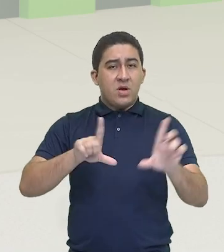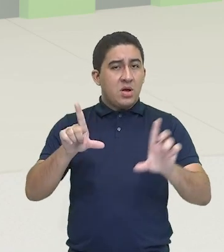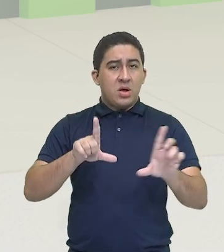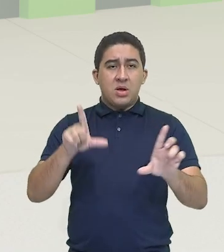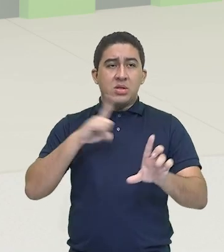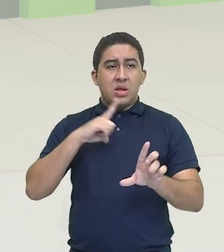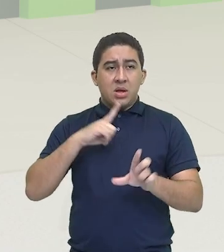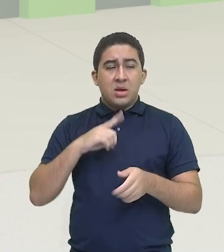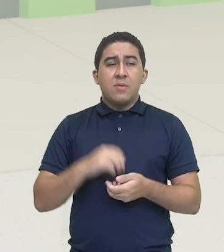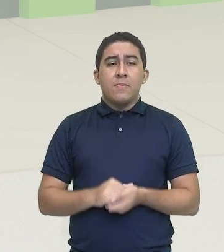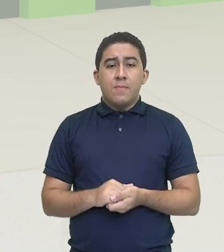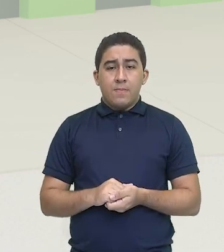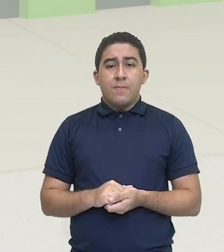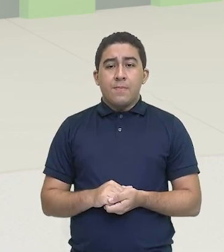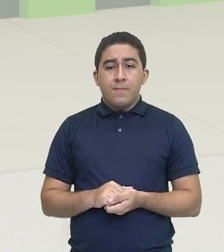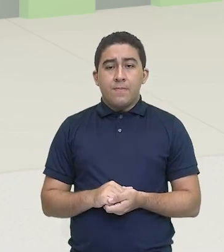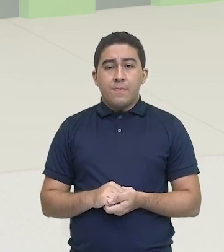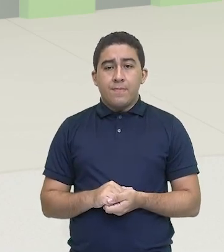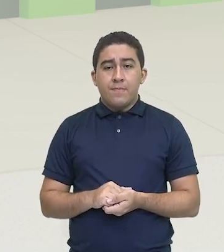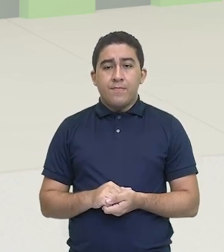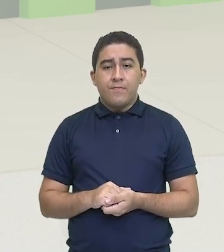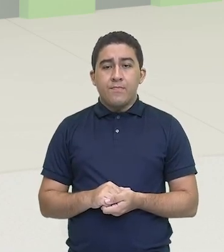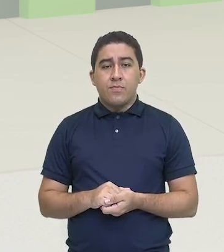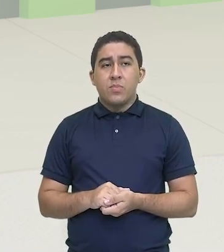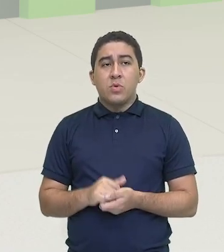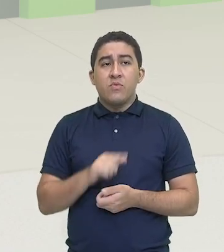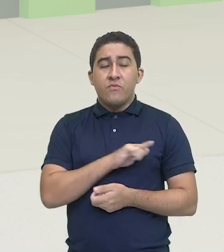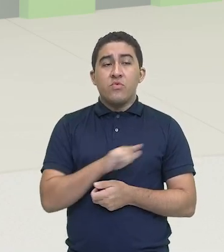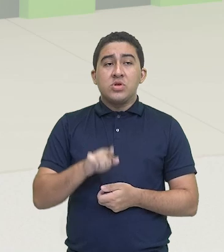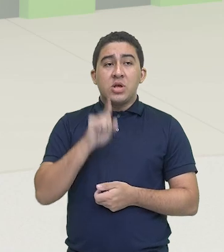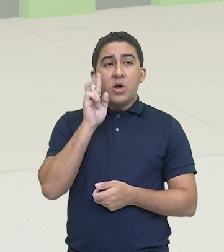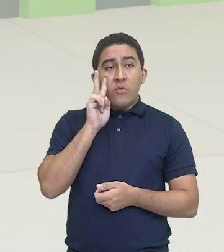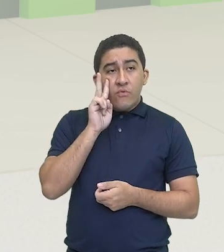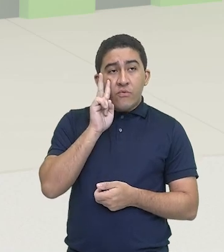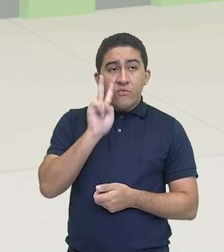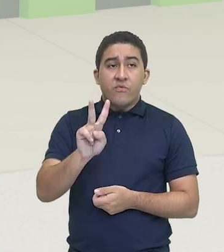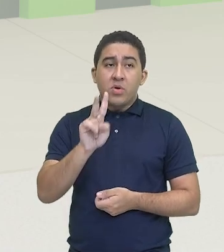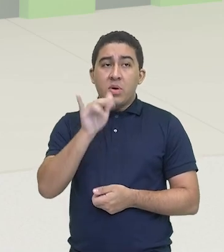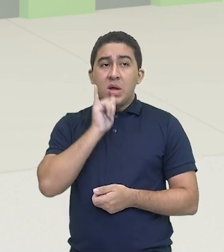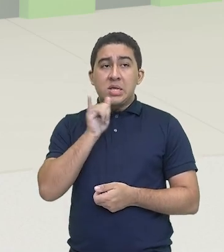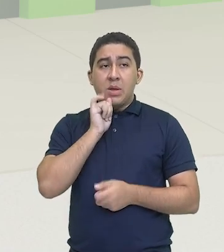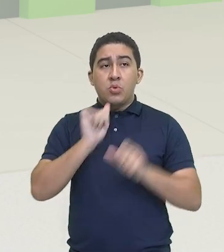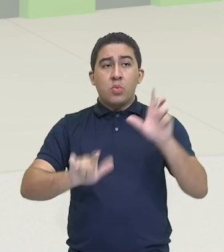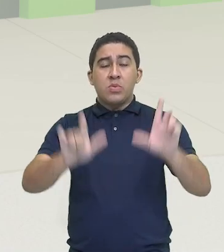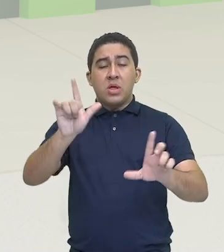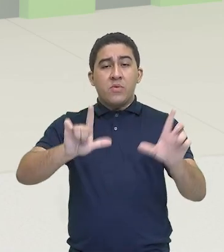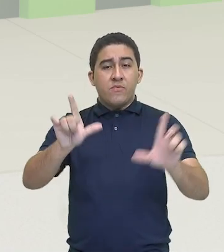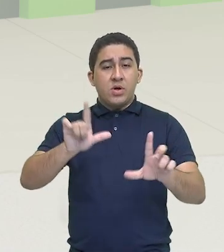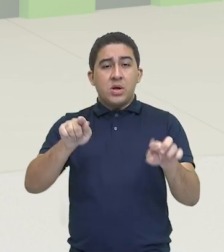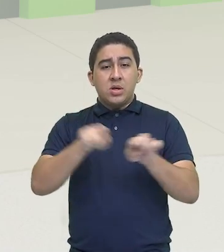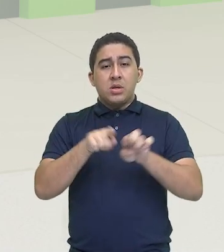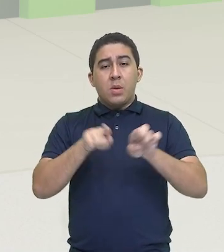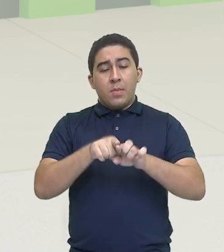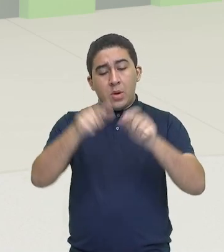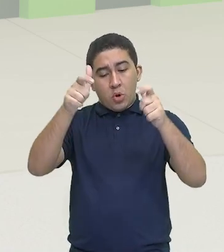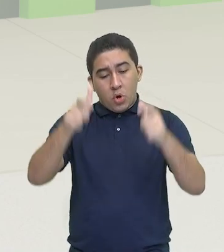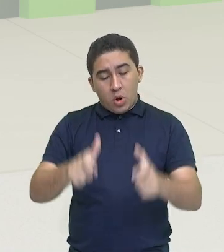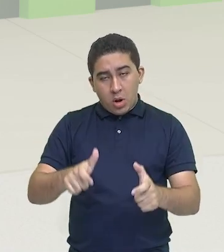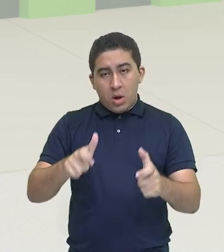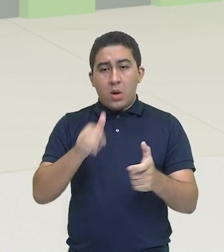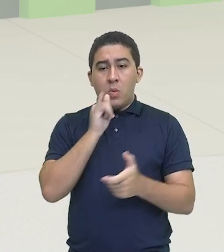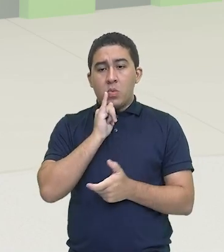Jornal da Globo, quando você viu ali numa matéria de um programa local,